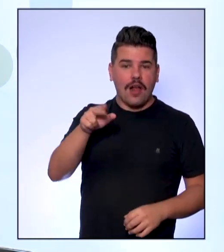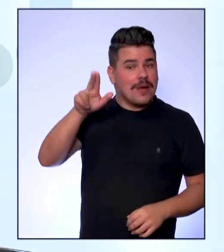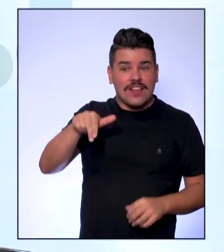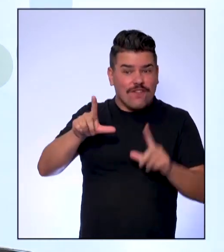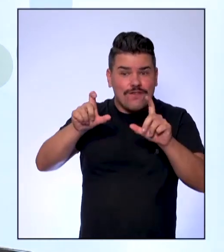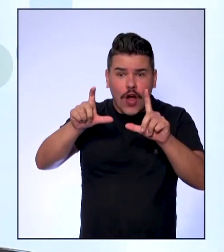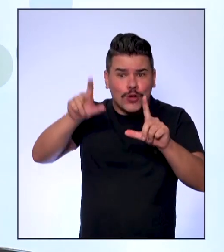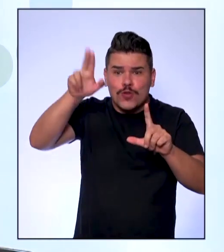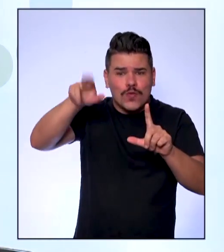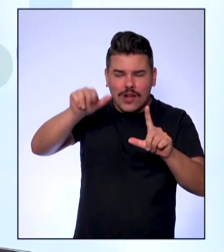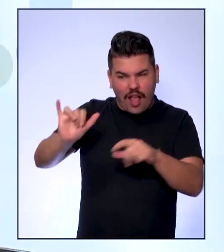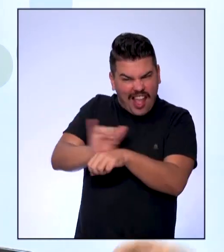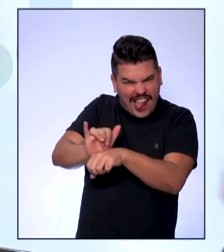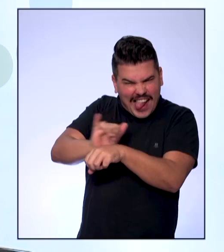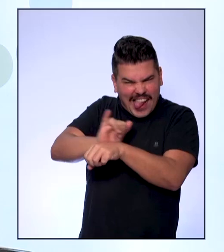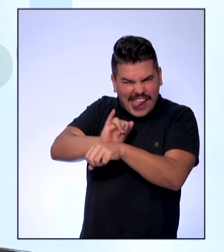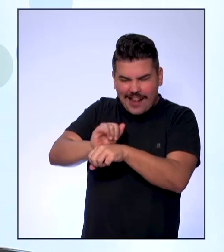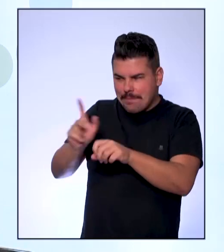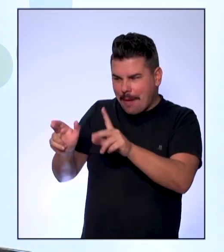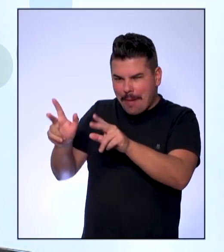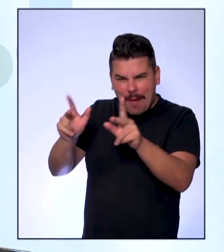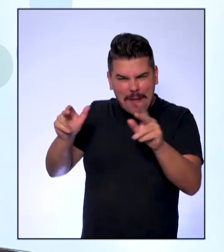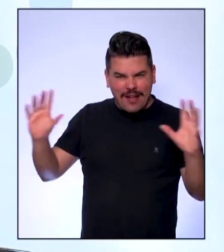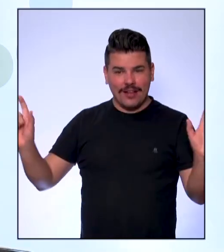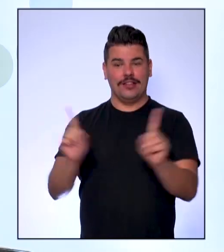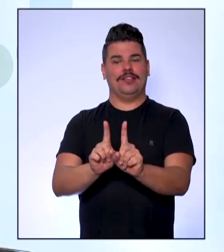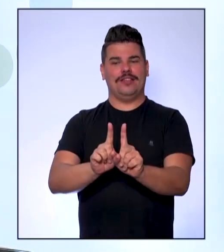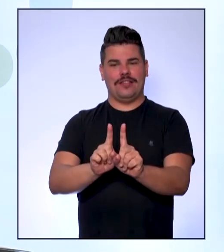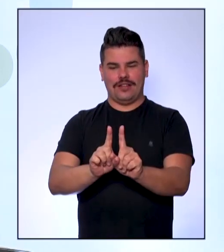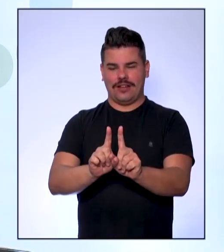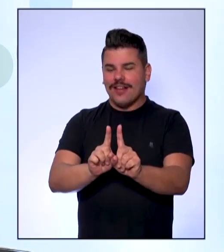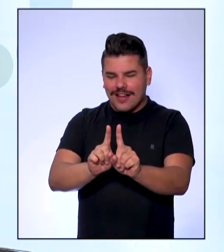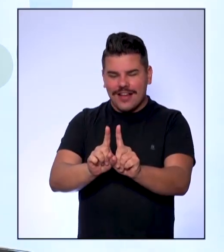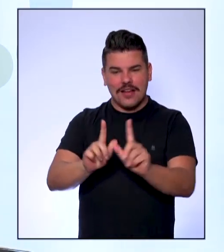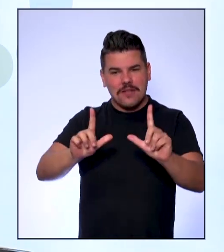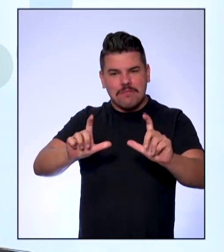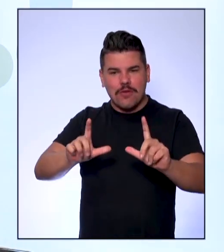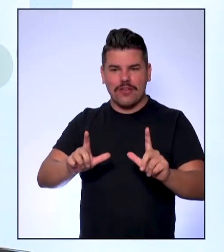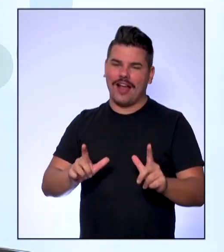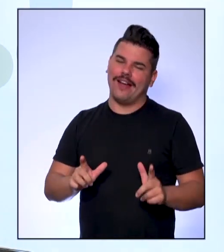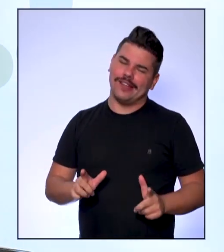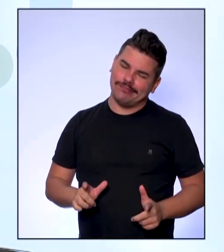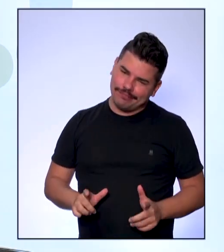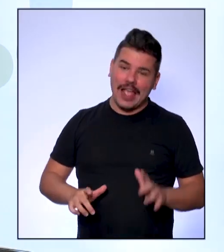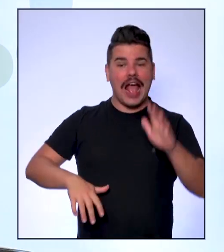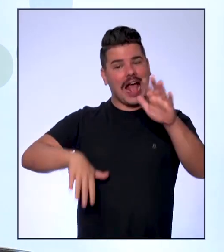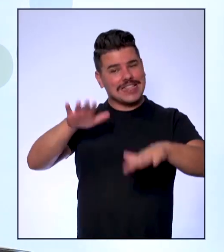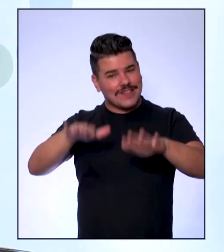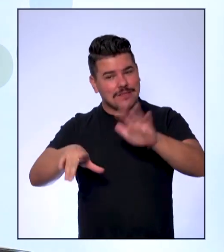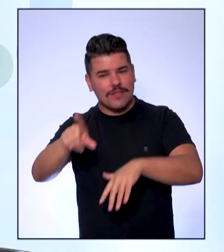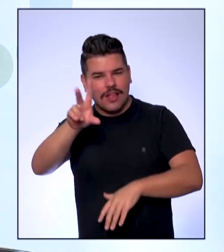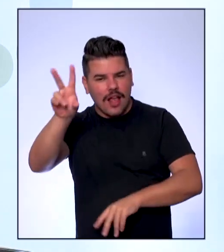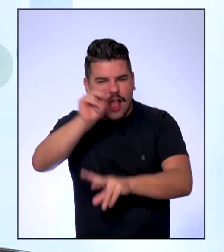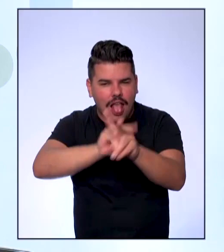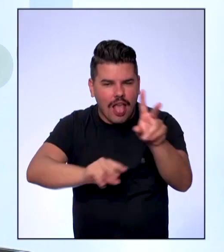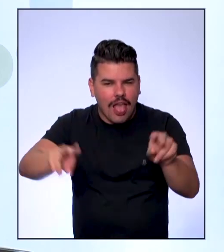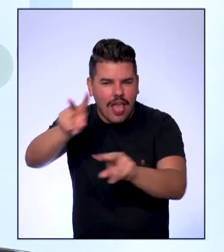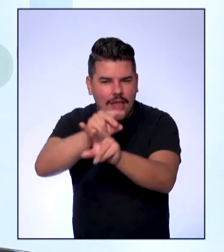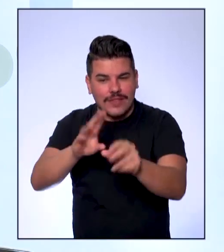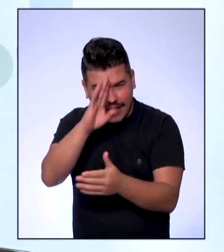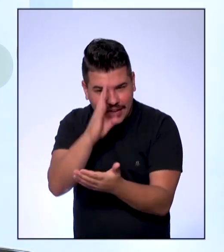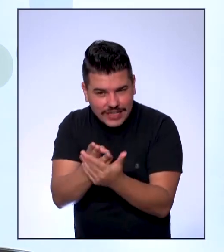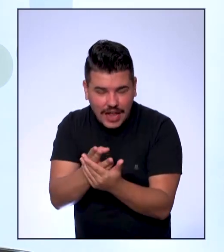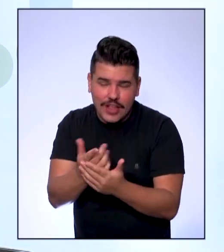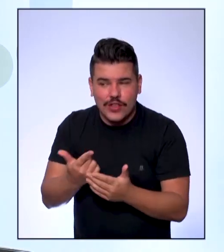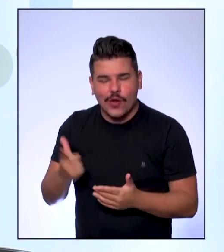ela só foi manipulada. Então, existe a diferença entre a manipulação da imagem para fazer você acreditar em uma coisa que não existe e